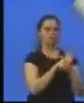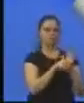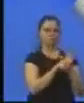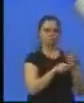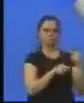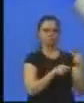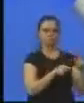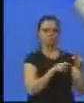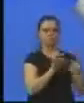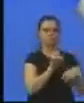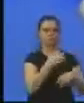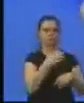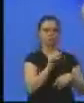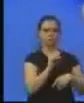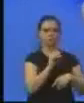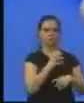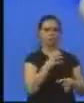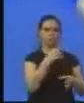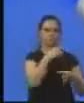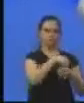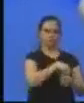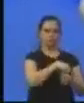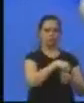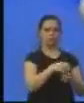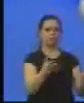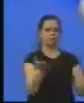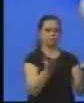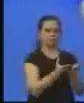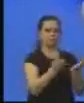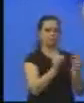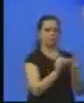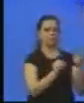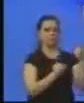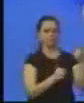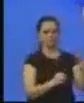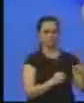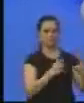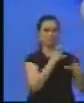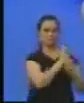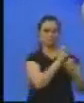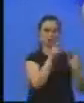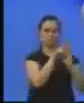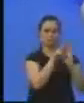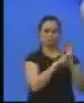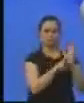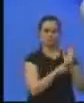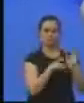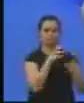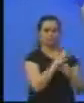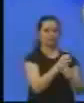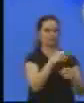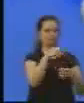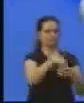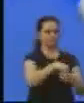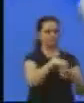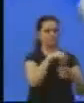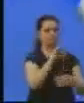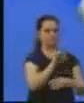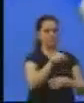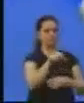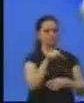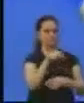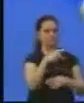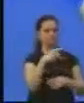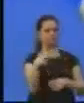ou regra da função composta. Vamos agora fazer uma outra regra da cadeia, uma outra regra da função composta. f de x igual